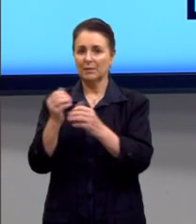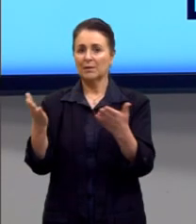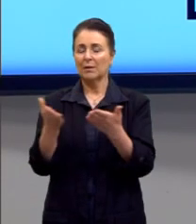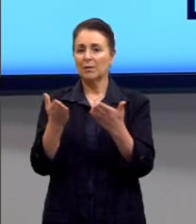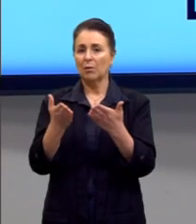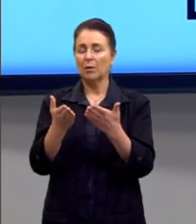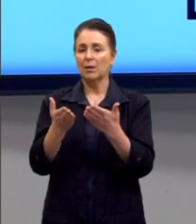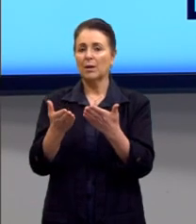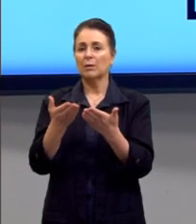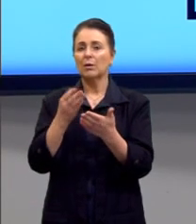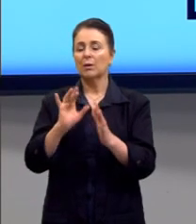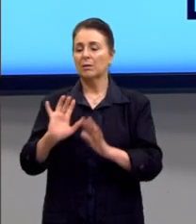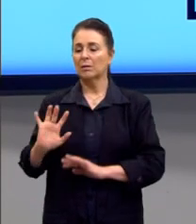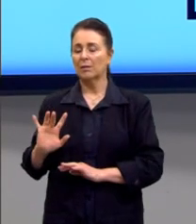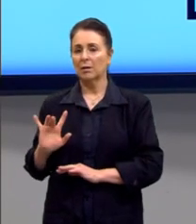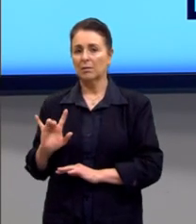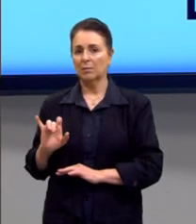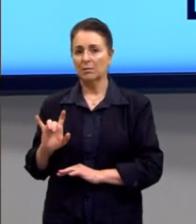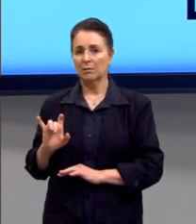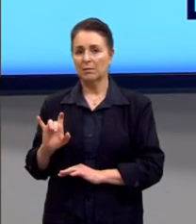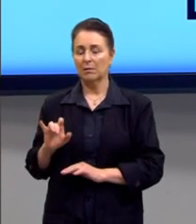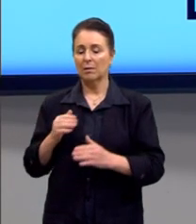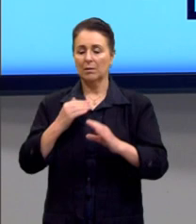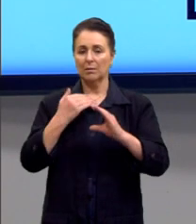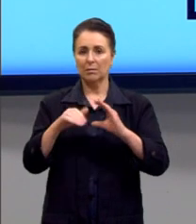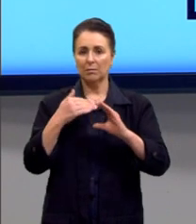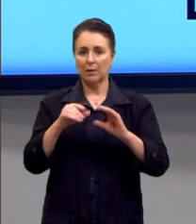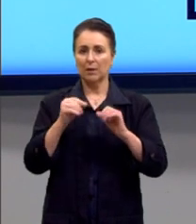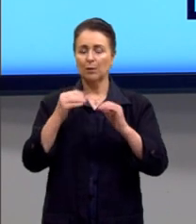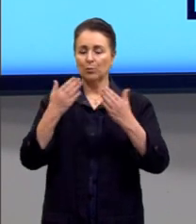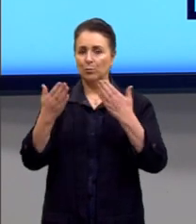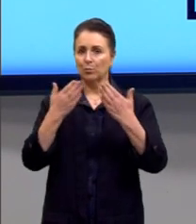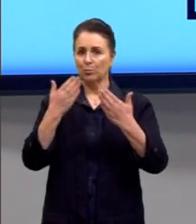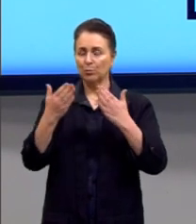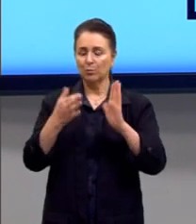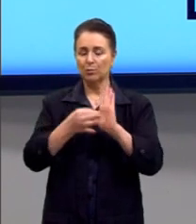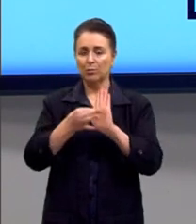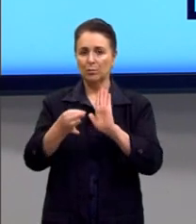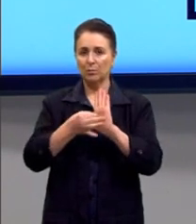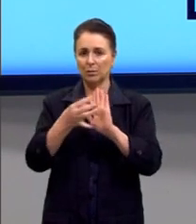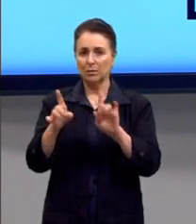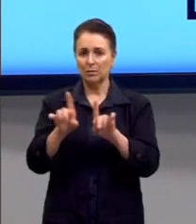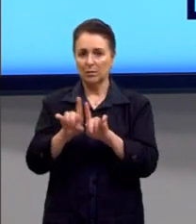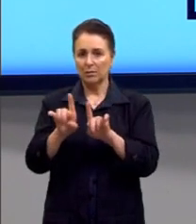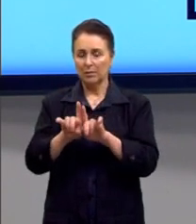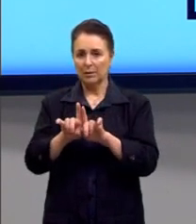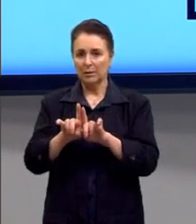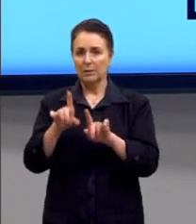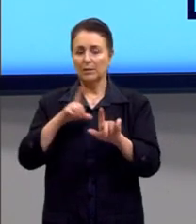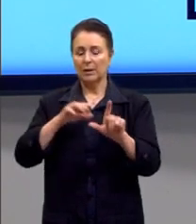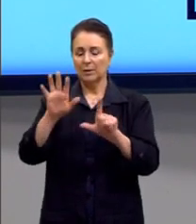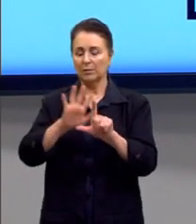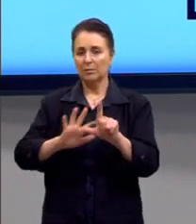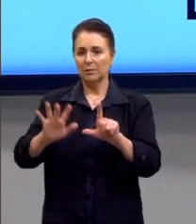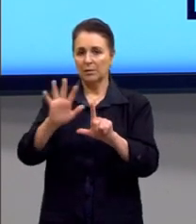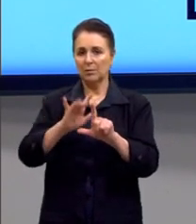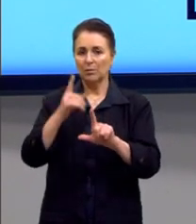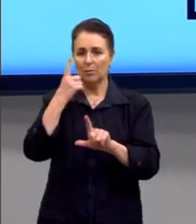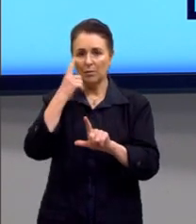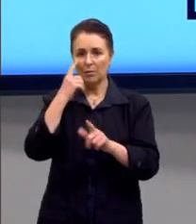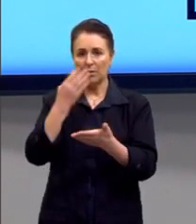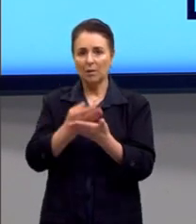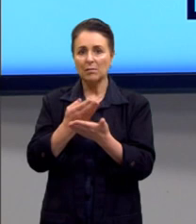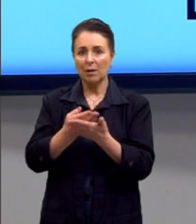Instagram e também o e-mail se vocês quiserem tirar dúvidas mandar algum comentário e também não quer he could para